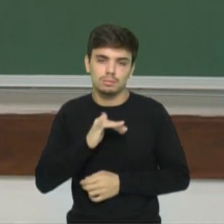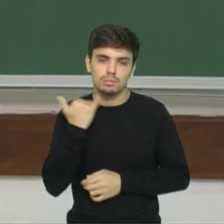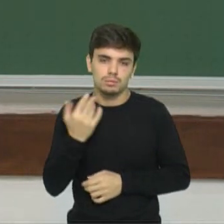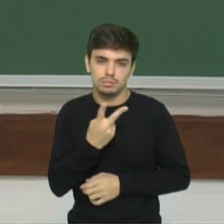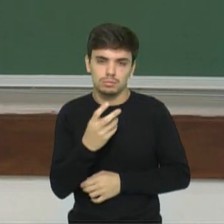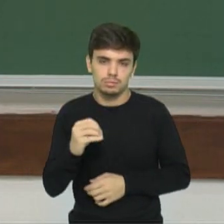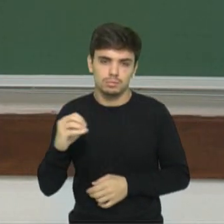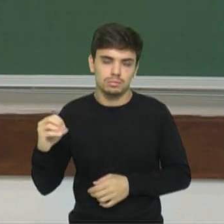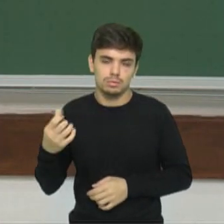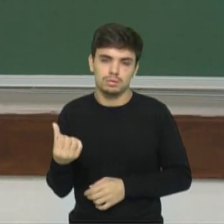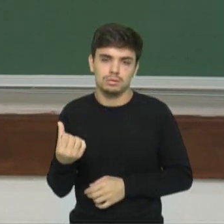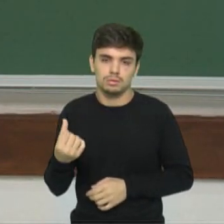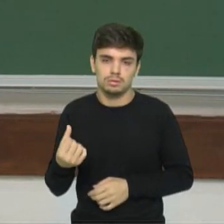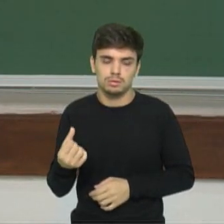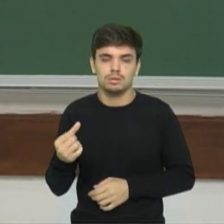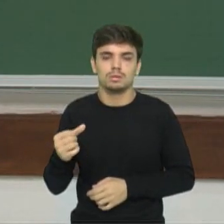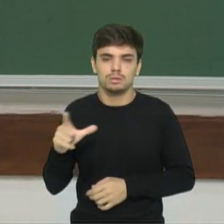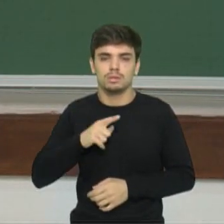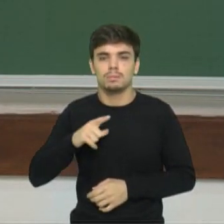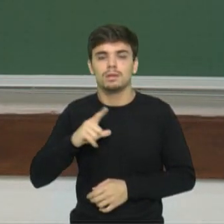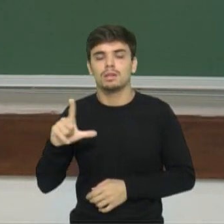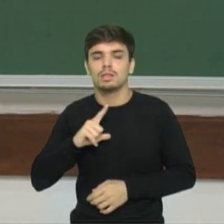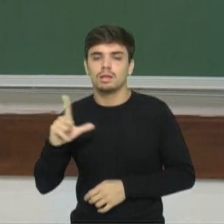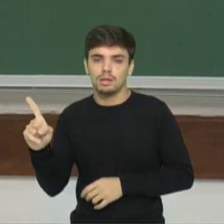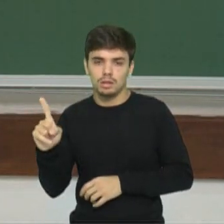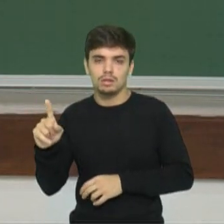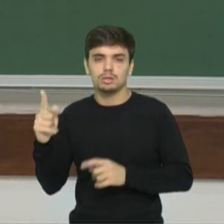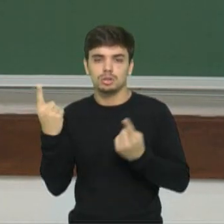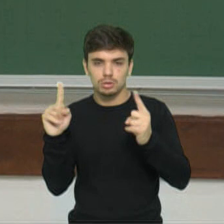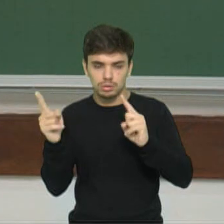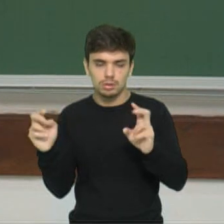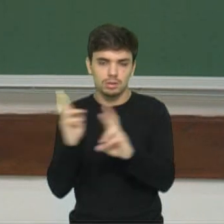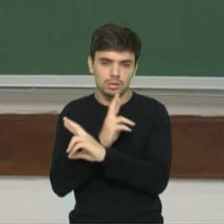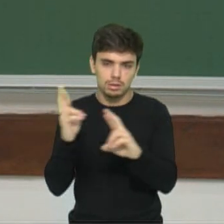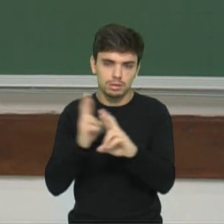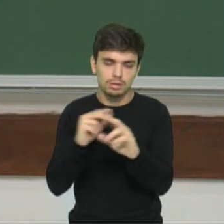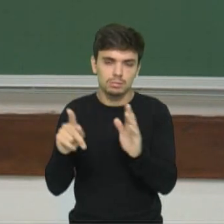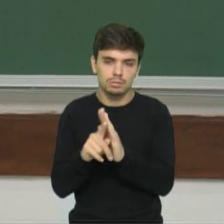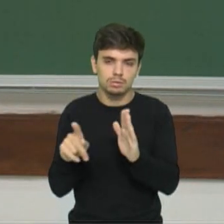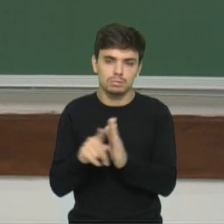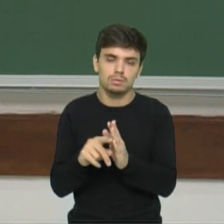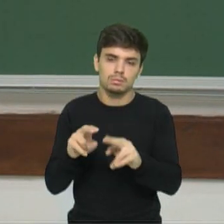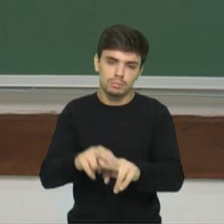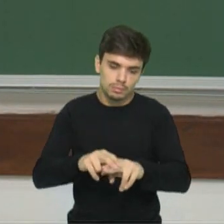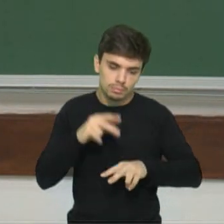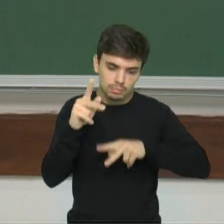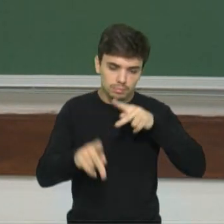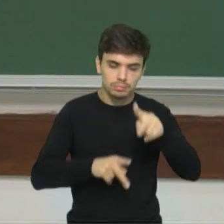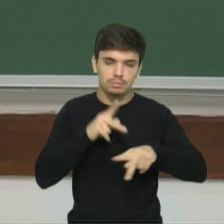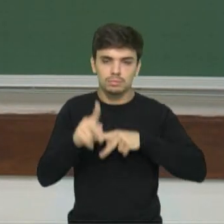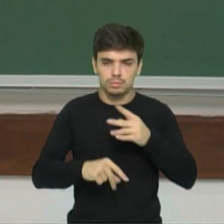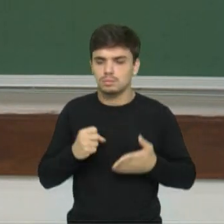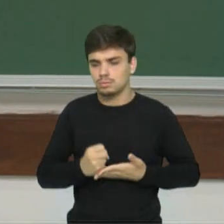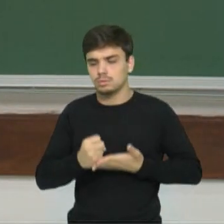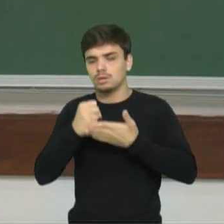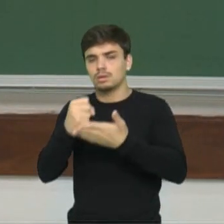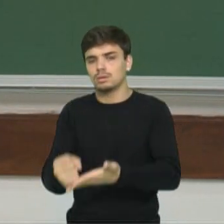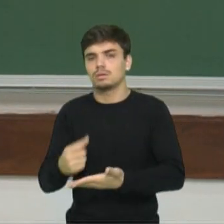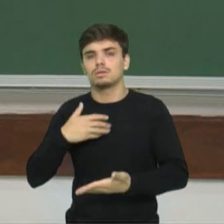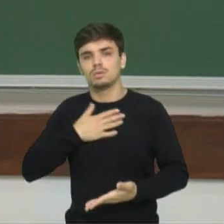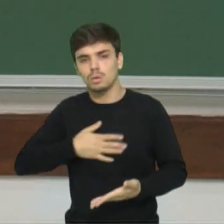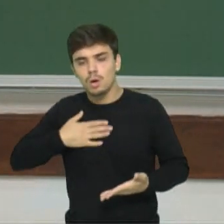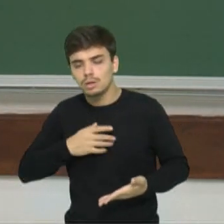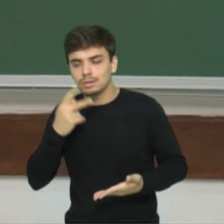em 2006. No Chile ainda há uma relação do Pinochet, de grande parcela da população que apoia o Pinochet, que gosta